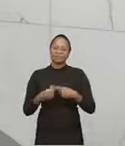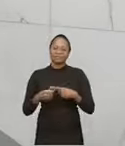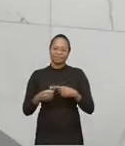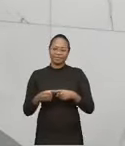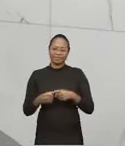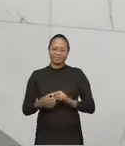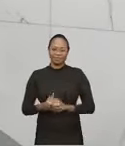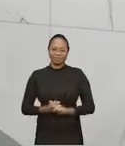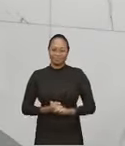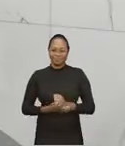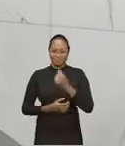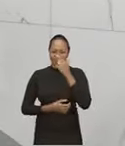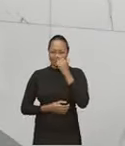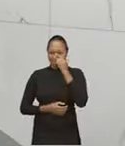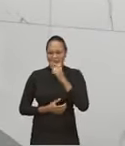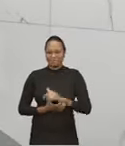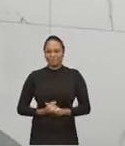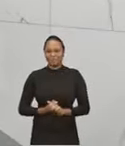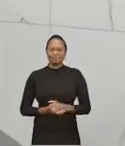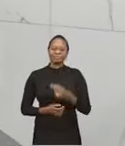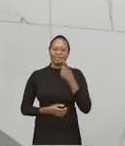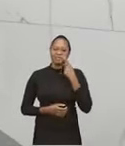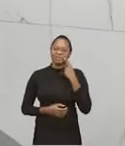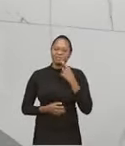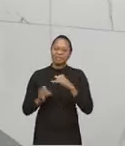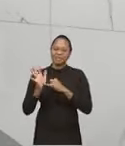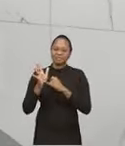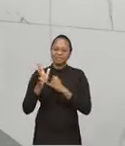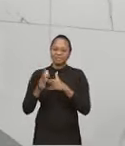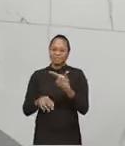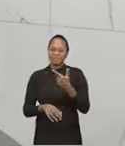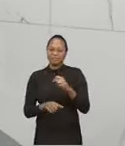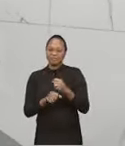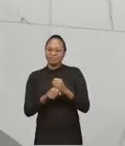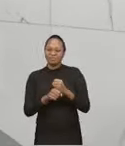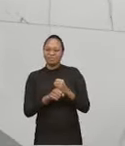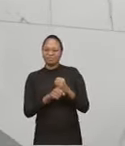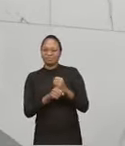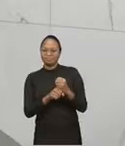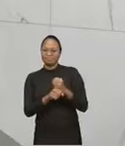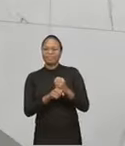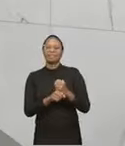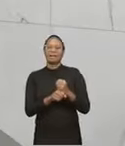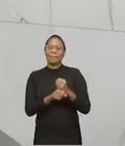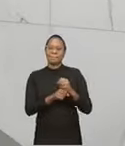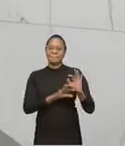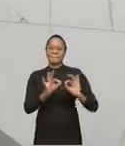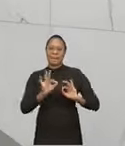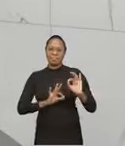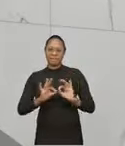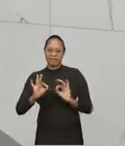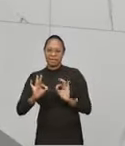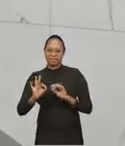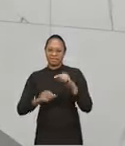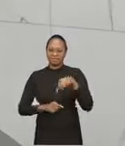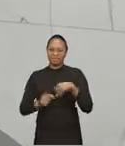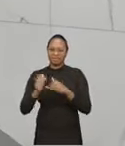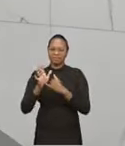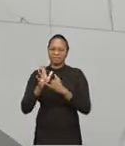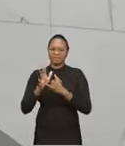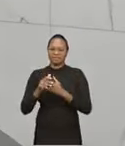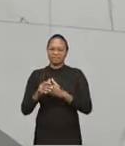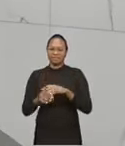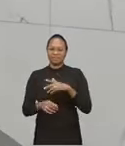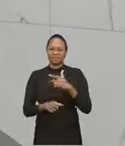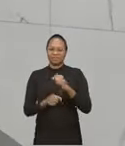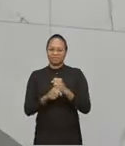somos desse grupo e é ver a Massarim por mais 20 anos. Estamos planejando a Massarim há mais 20 anos, até 2044.